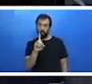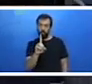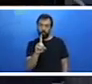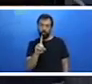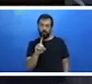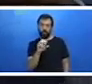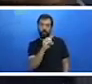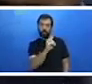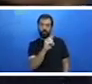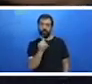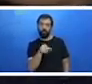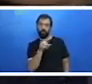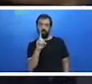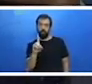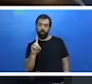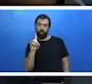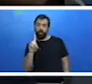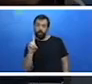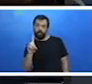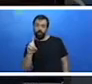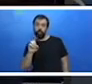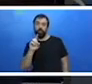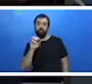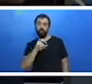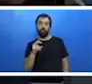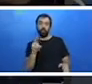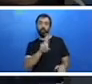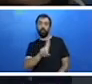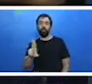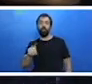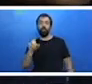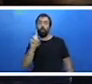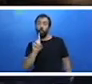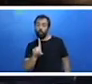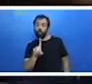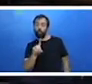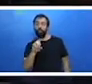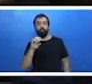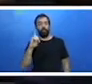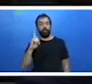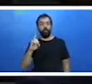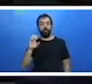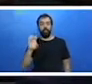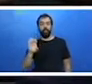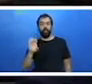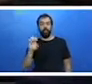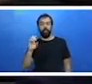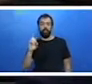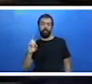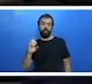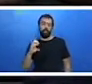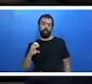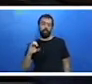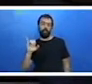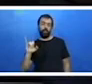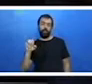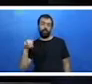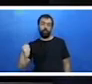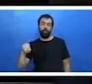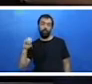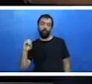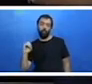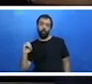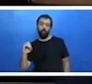Mesma coisa com o número 2. Vamos dividir o 2 por 10? Eu tenho 2 inteiros na unidade.